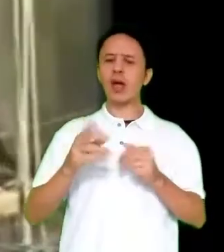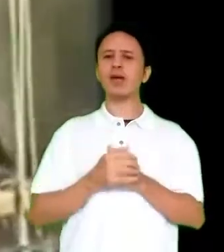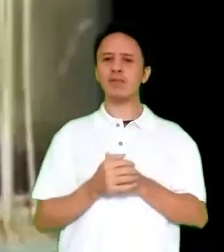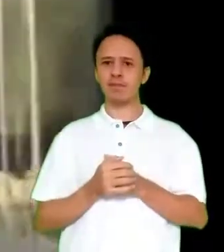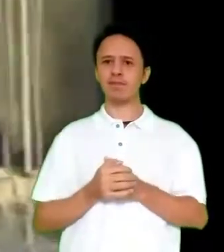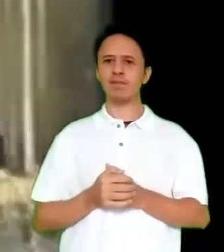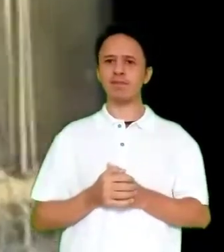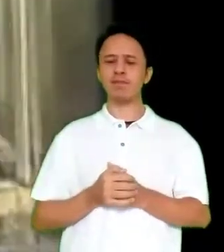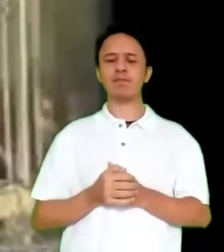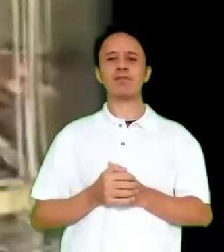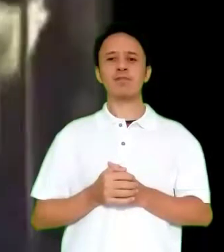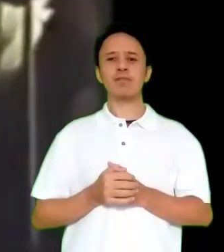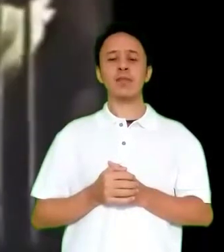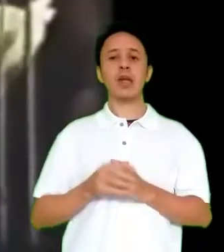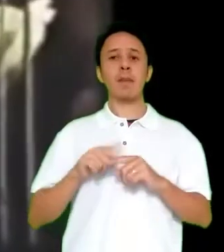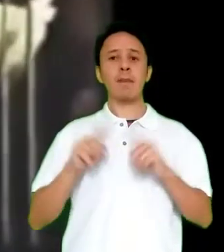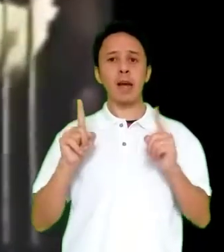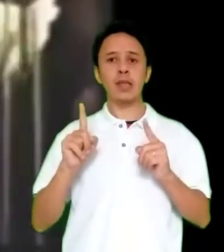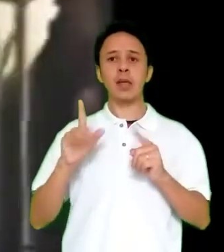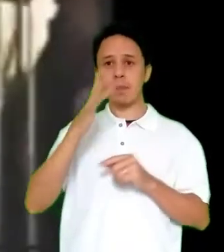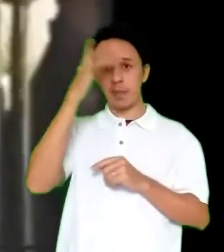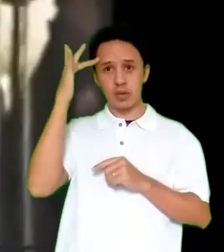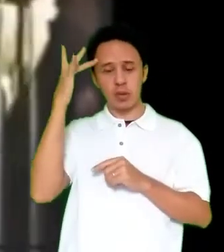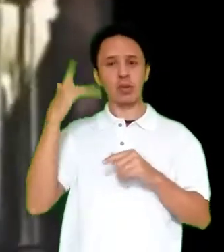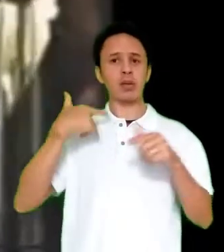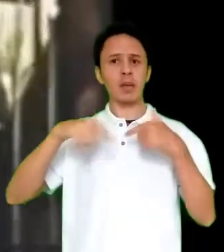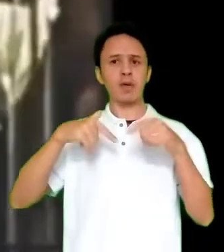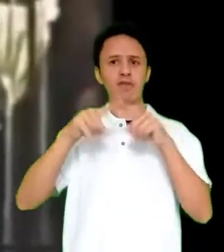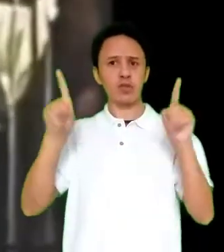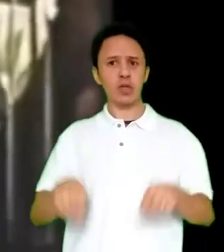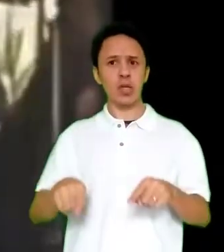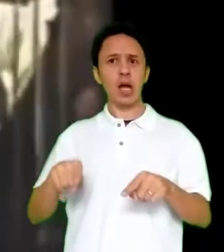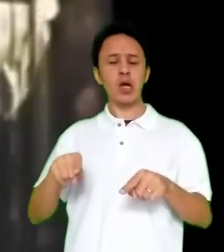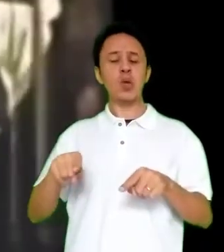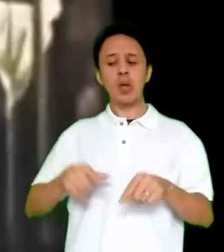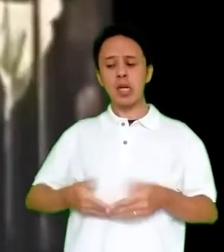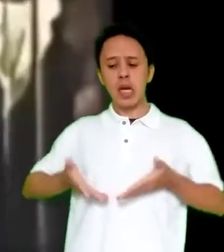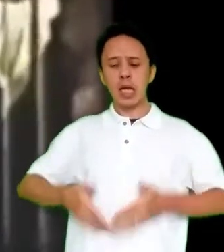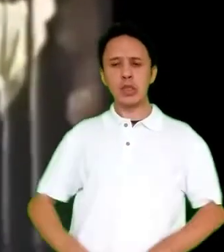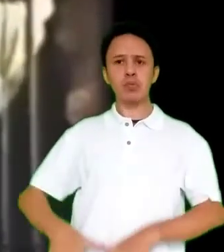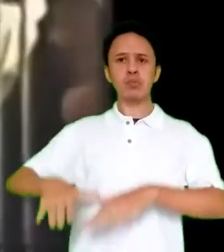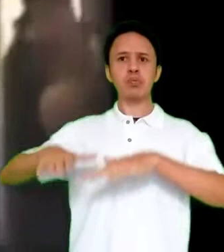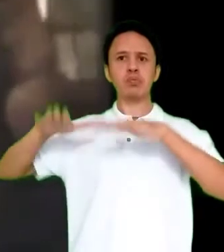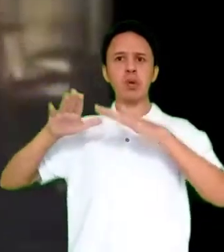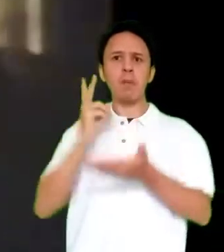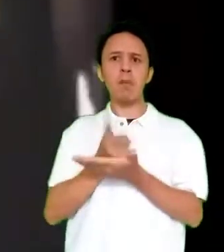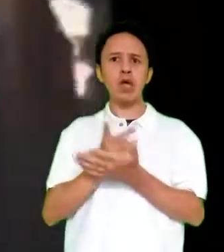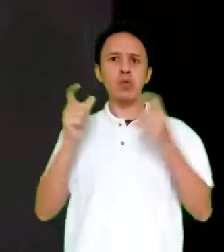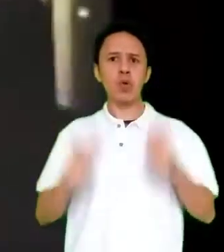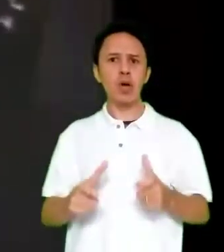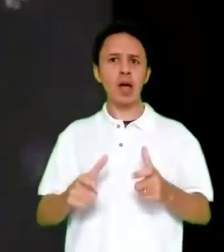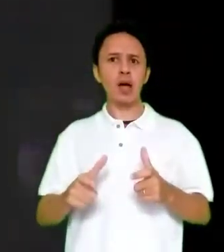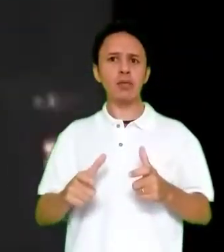forma satisfatória. Consequentemente, um trabalhador vivia e morria no mesmo local onde havia nascido. O mestre e